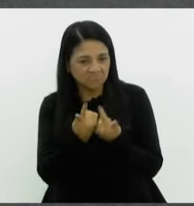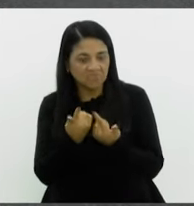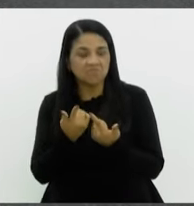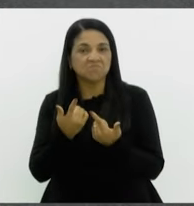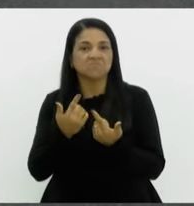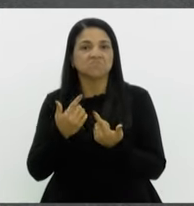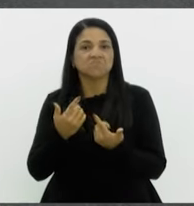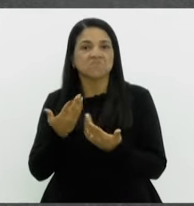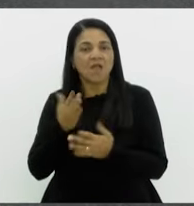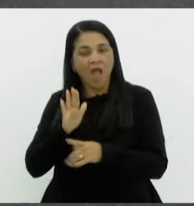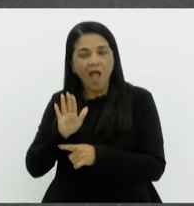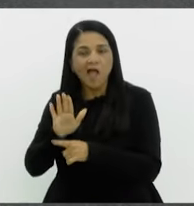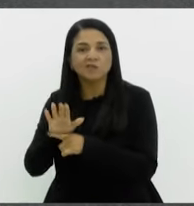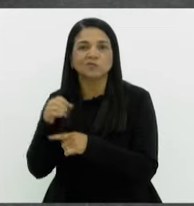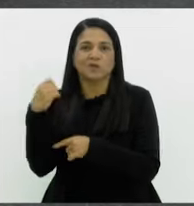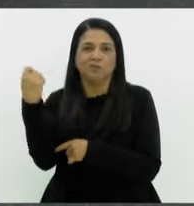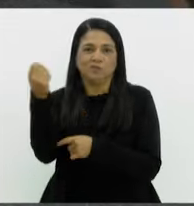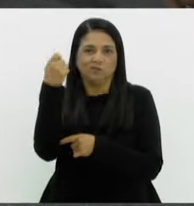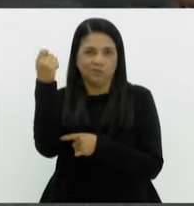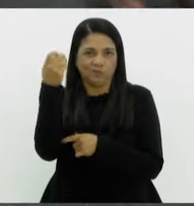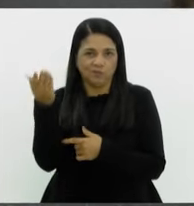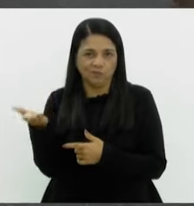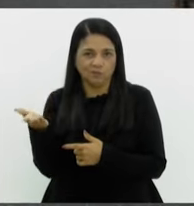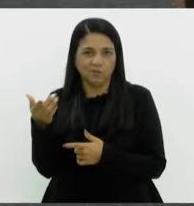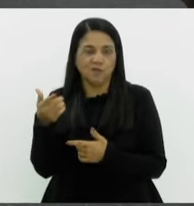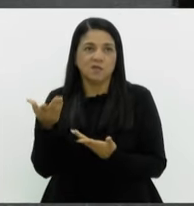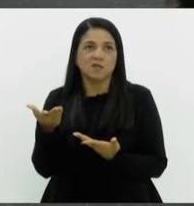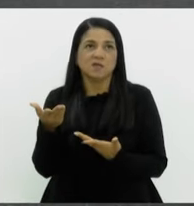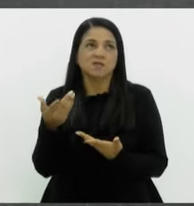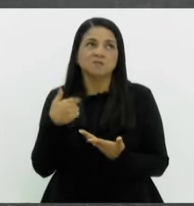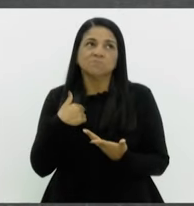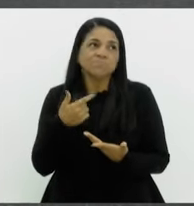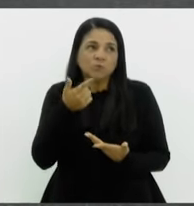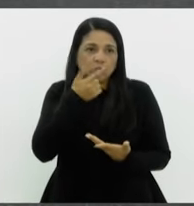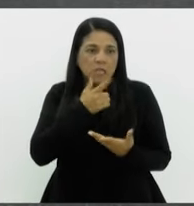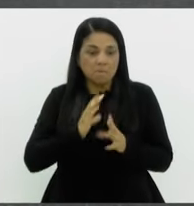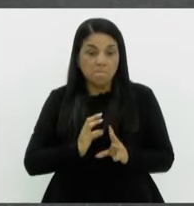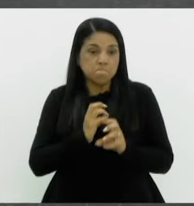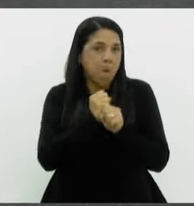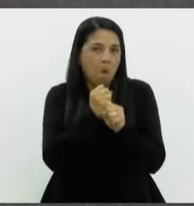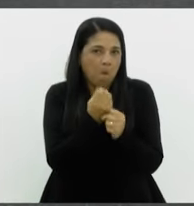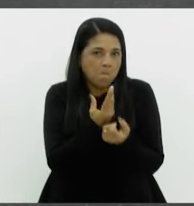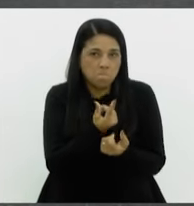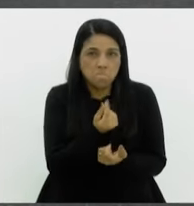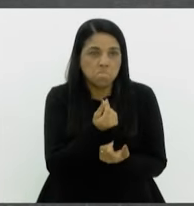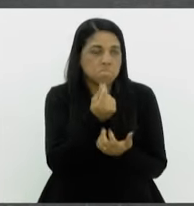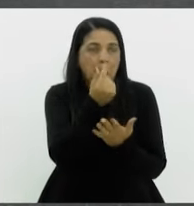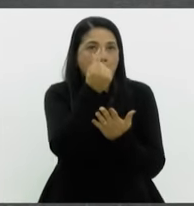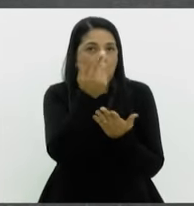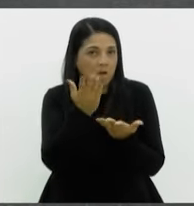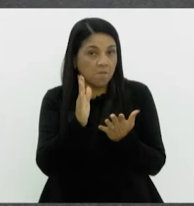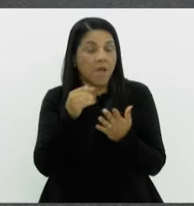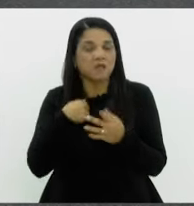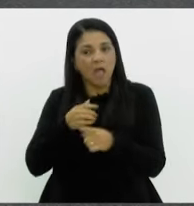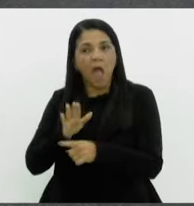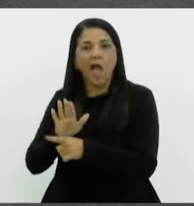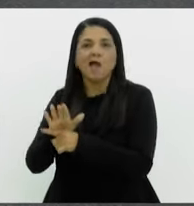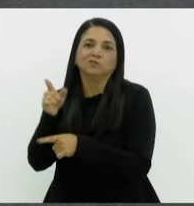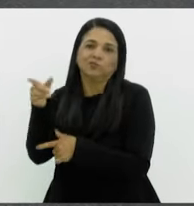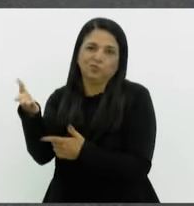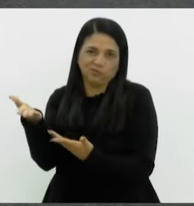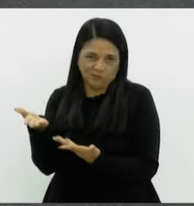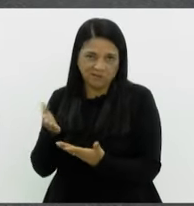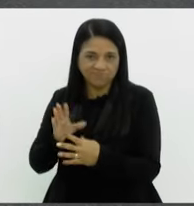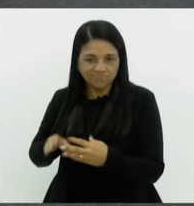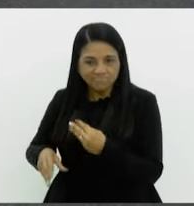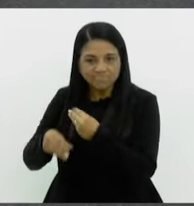Estado. Eu sei que daqui a gente não consegue tirar uma cifra tão grande, mas o pouco, com Deus, para aquele povo do Rio Grande do Sul, sem